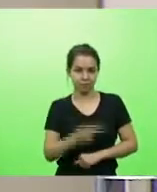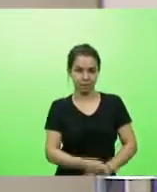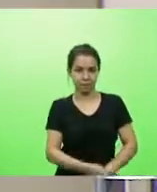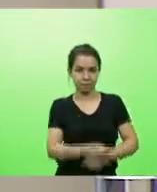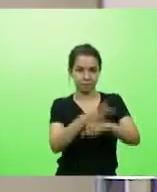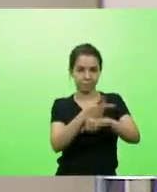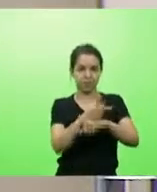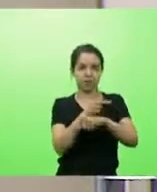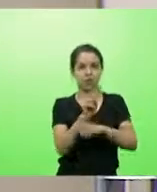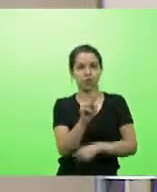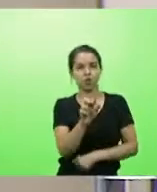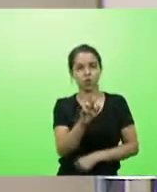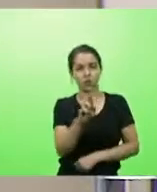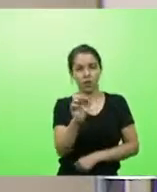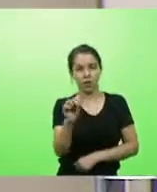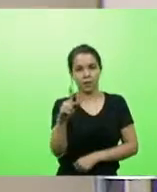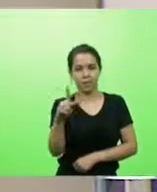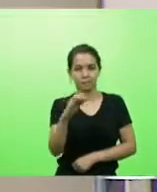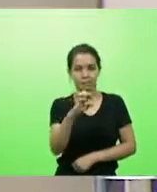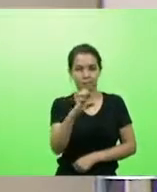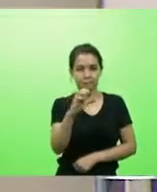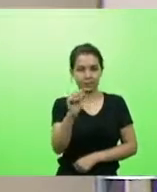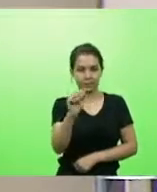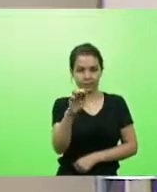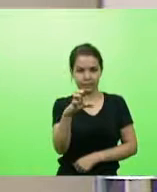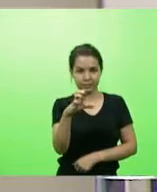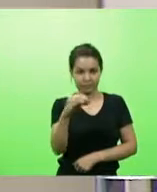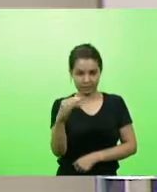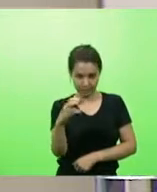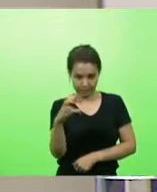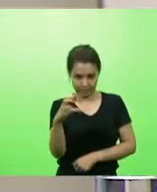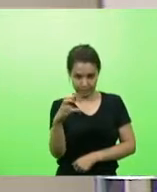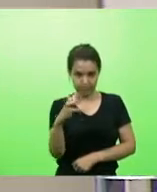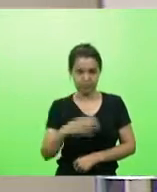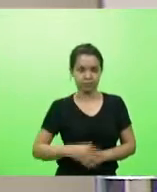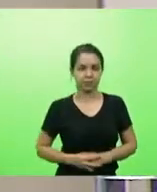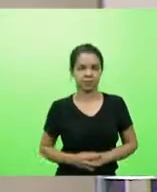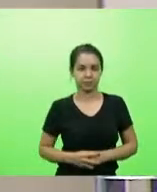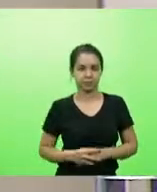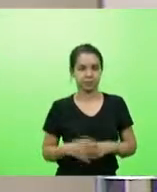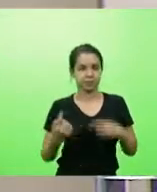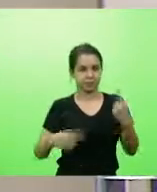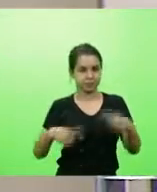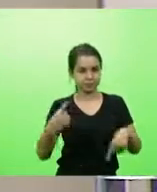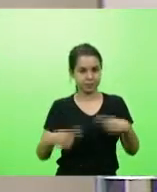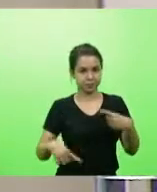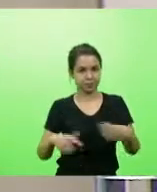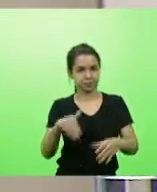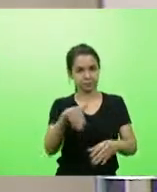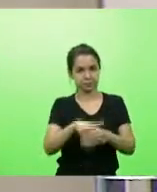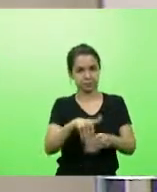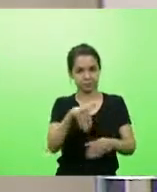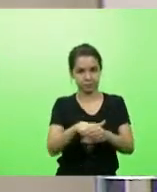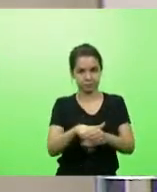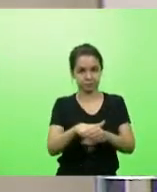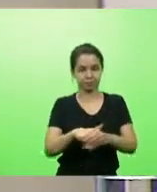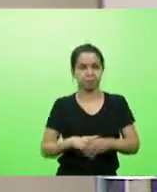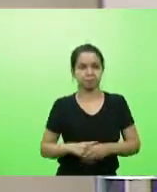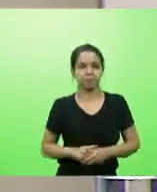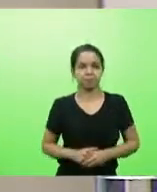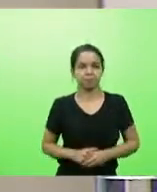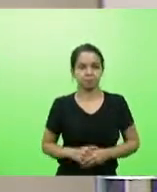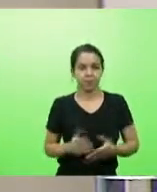please the work. É em discussão. Não havendo quem queira discutir em votação, deputados que aprovam permaneçam como se encontra.